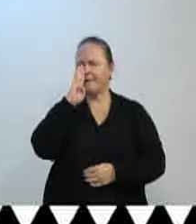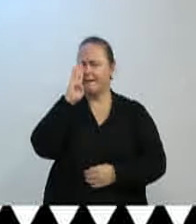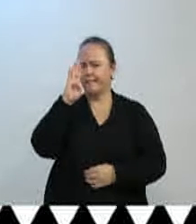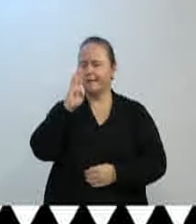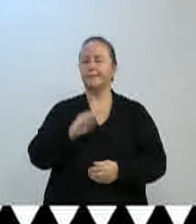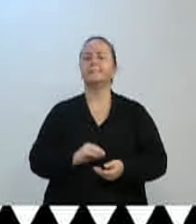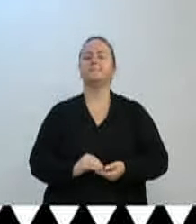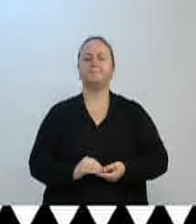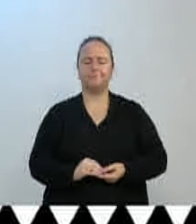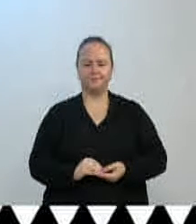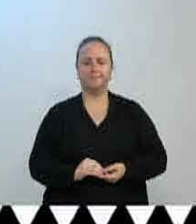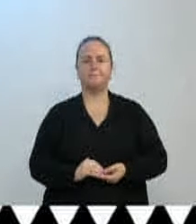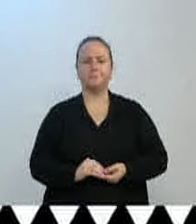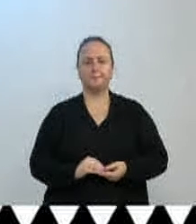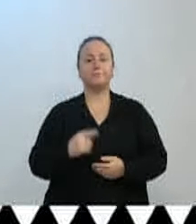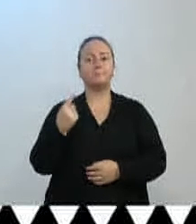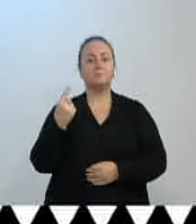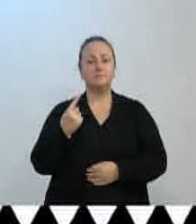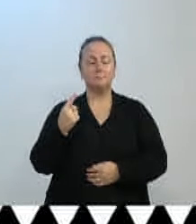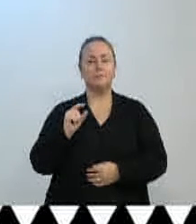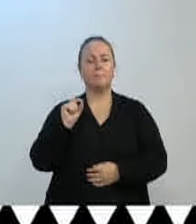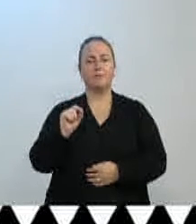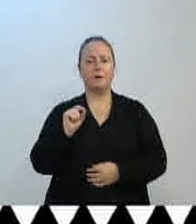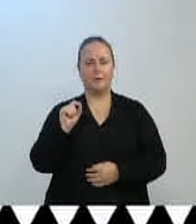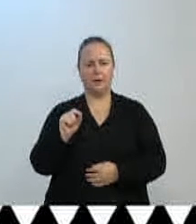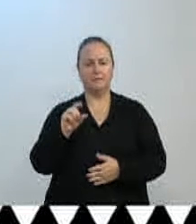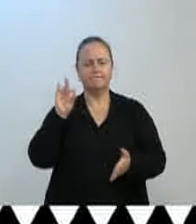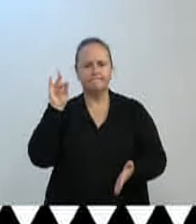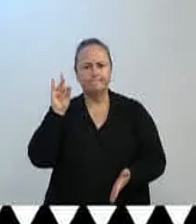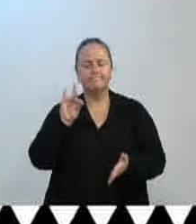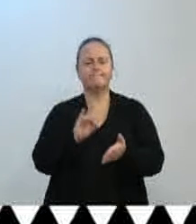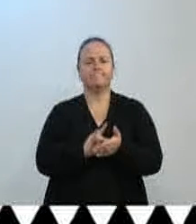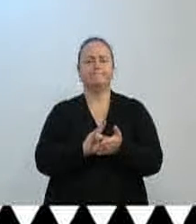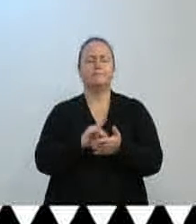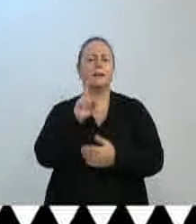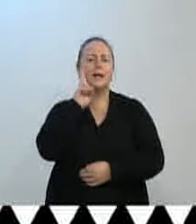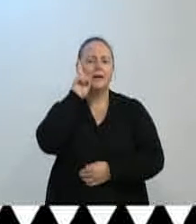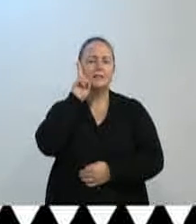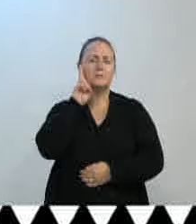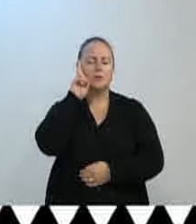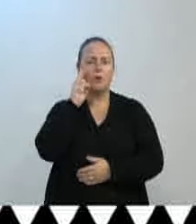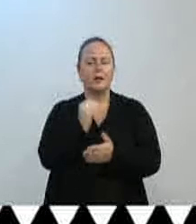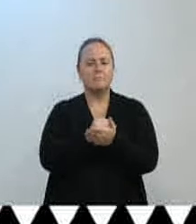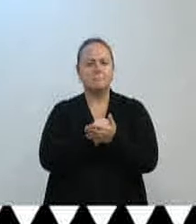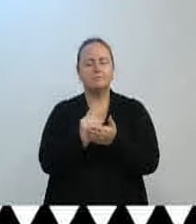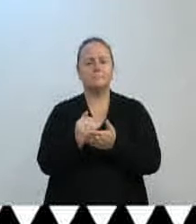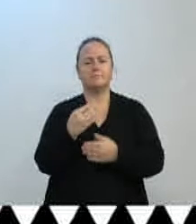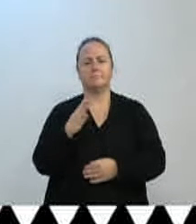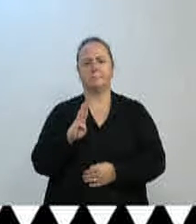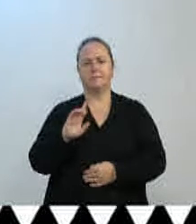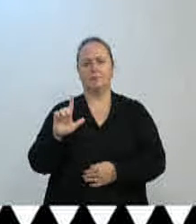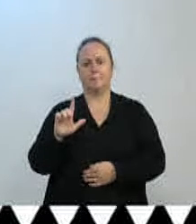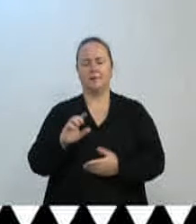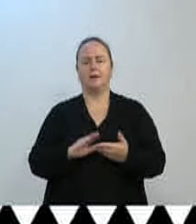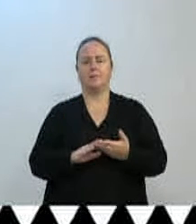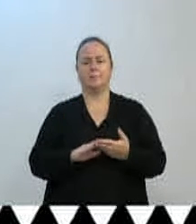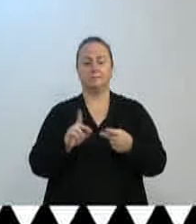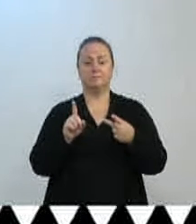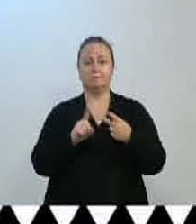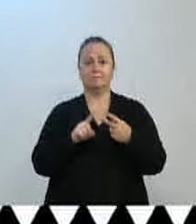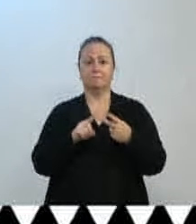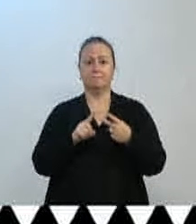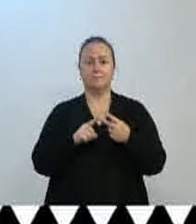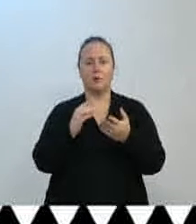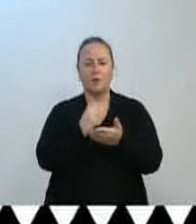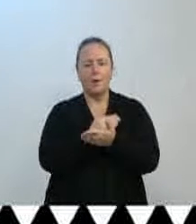a primeira foi a história e a consolidação de Blumenau. O segundo período foi o período de urbanização, que